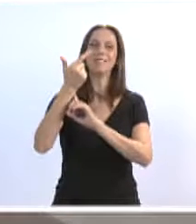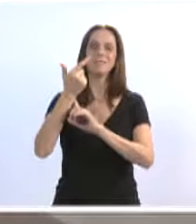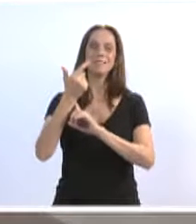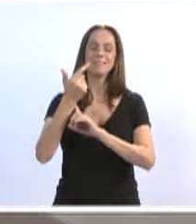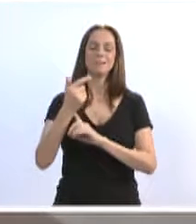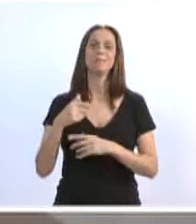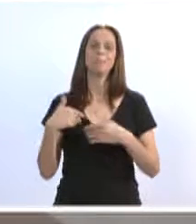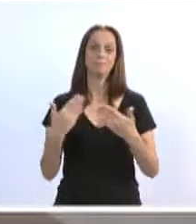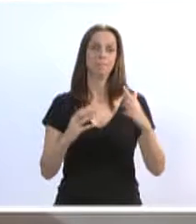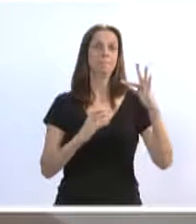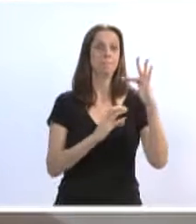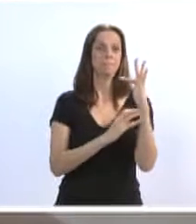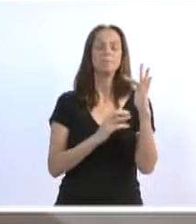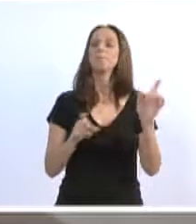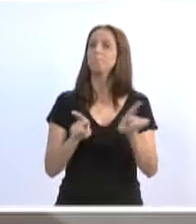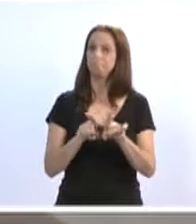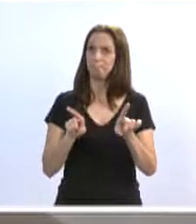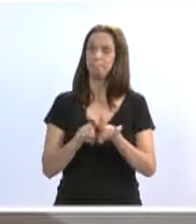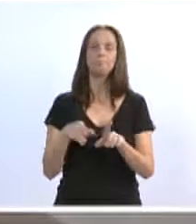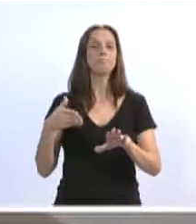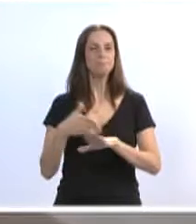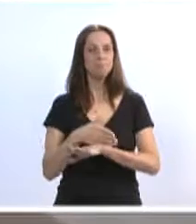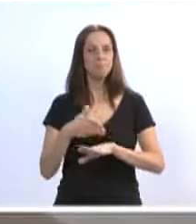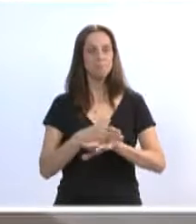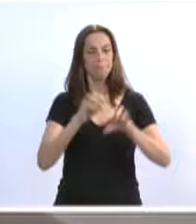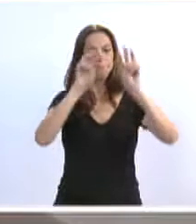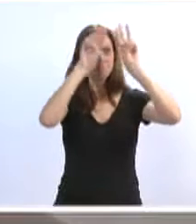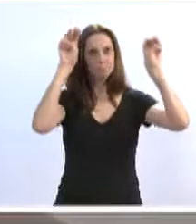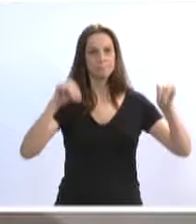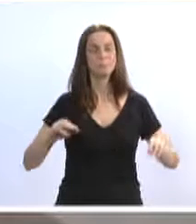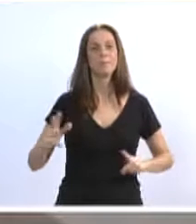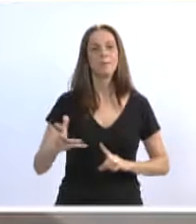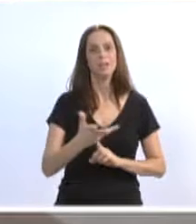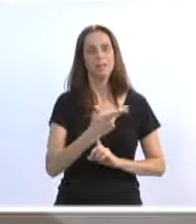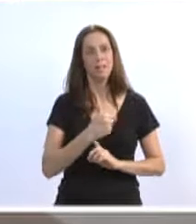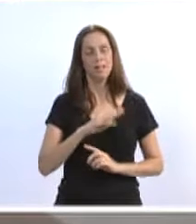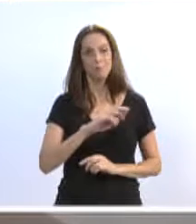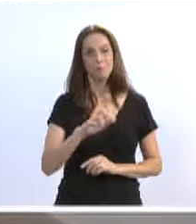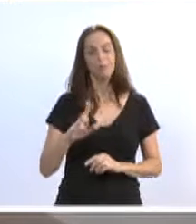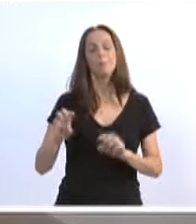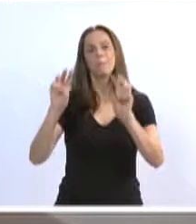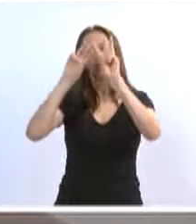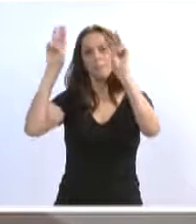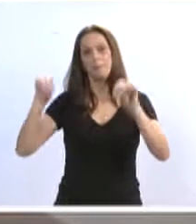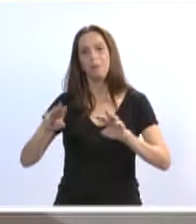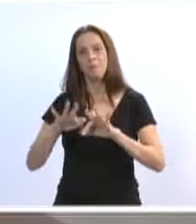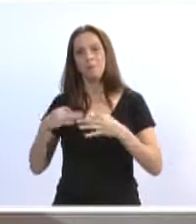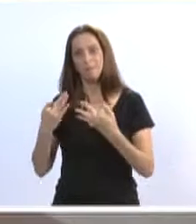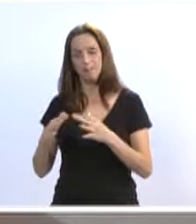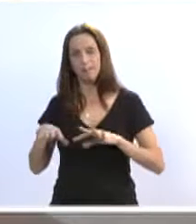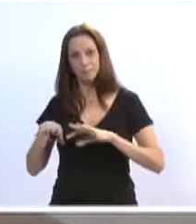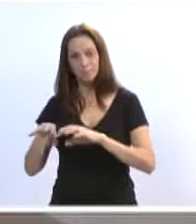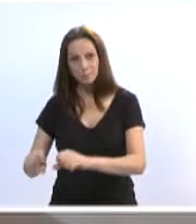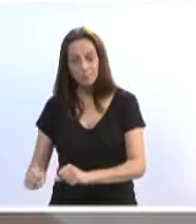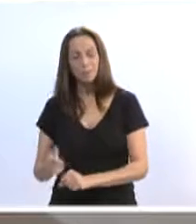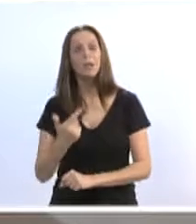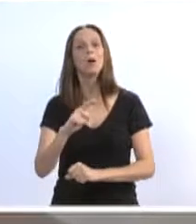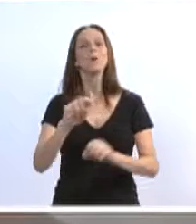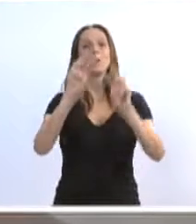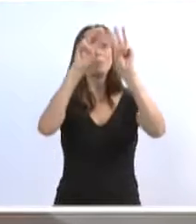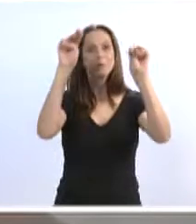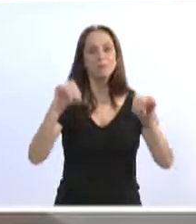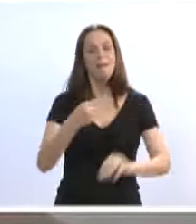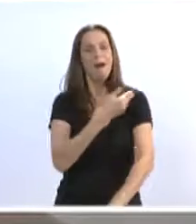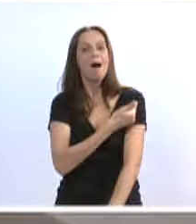de Blumenau está participando com o Museu de Arte de Blumenau, Museu da Família Colonial e Museu de Hábitos e